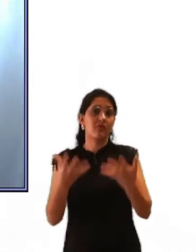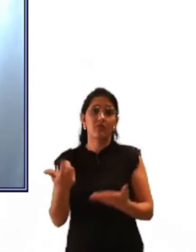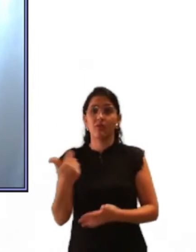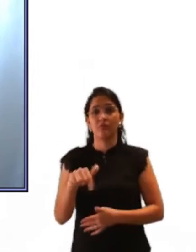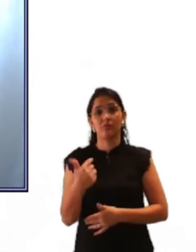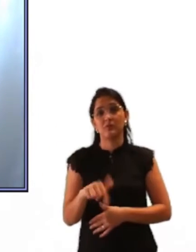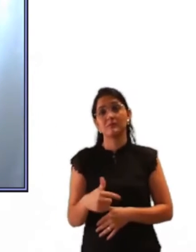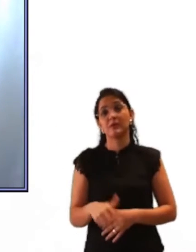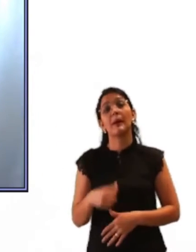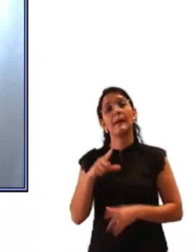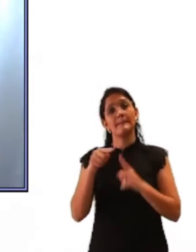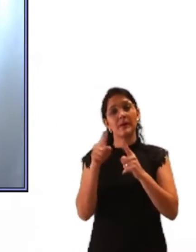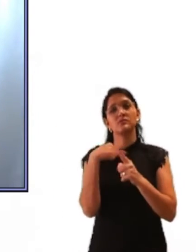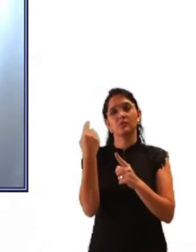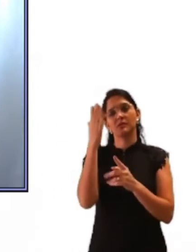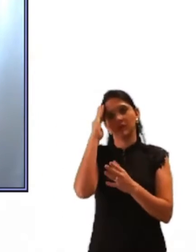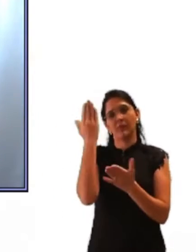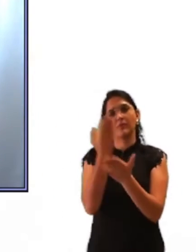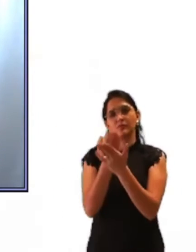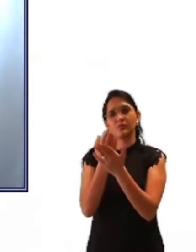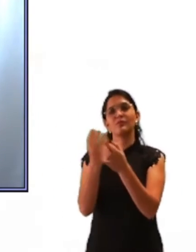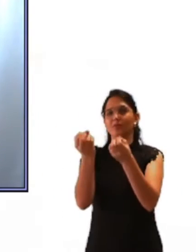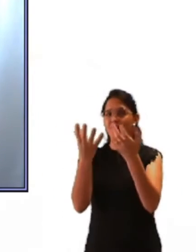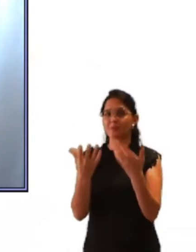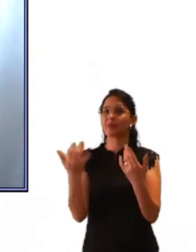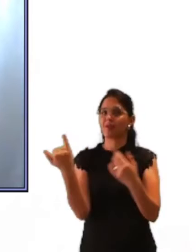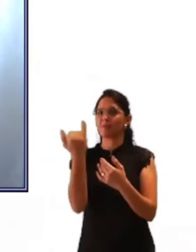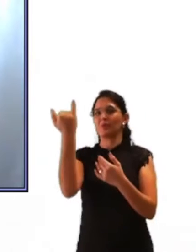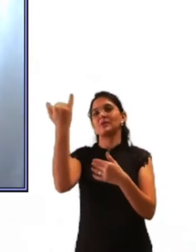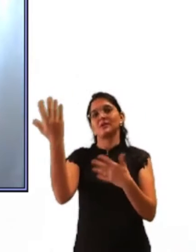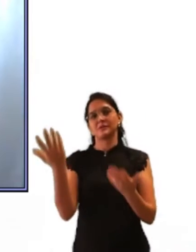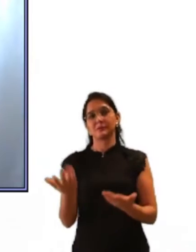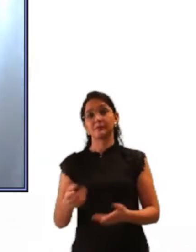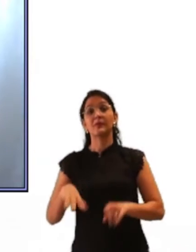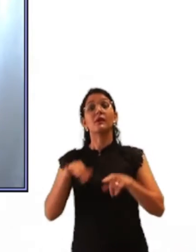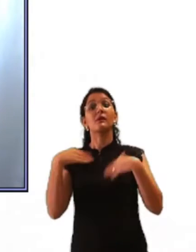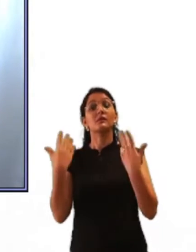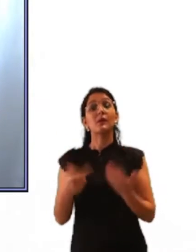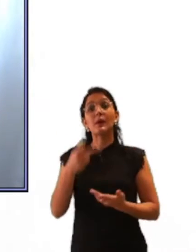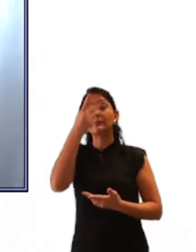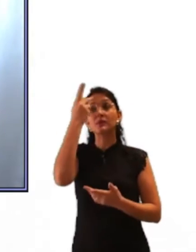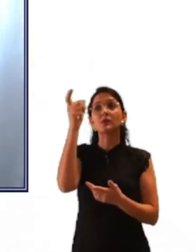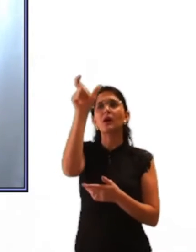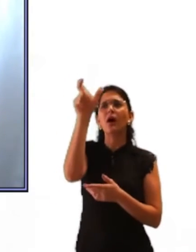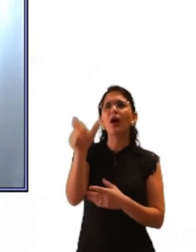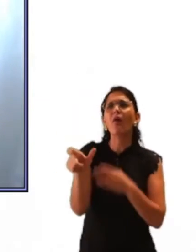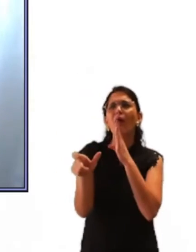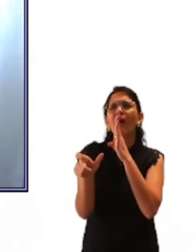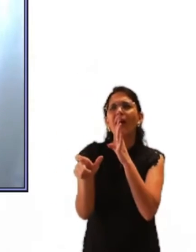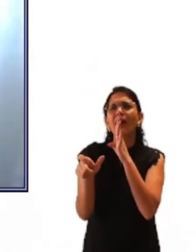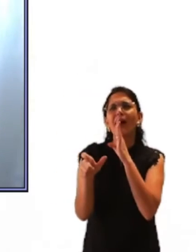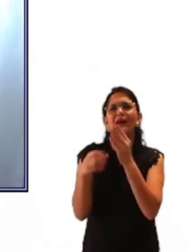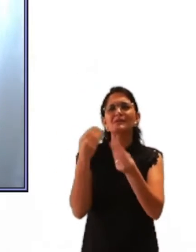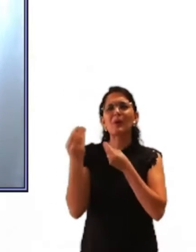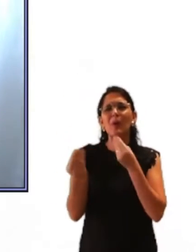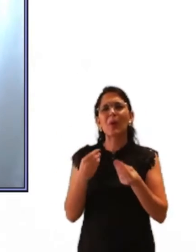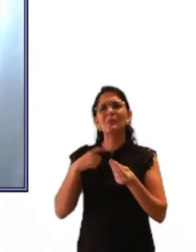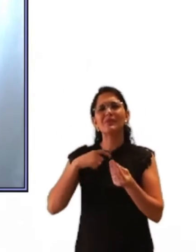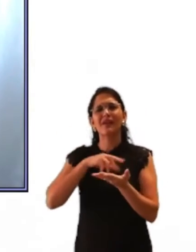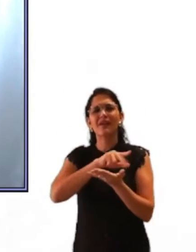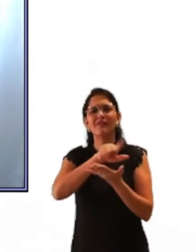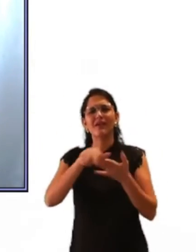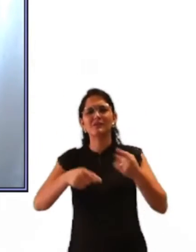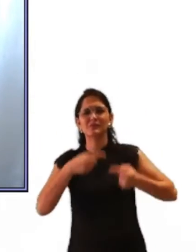que demonstram que sim. E o reconhecimento de pessoas, ele vem passando por muito questionamento, inclusive tem um julgado do STJ